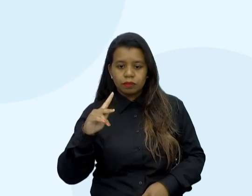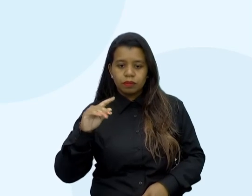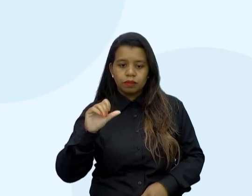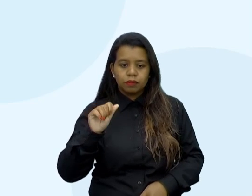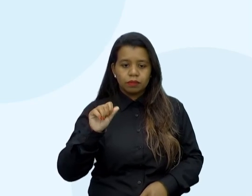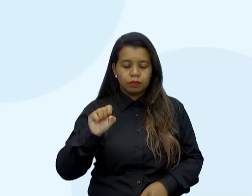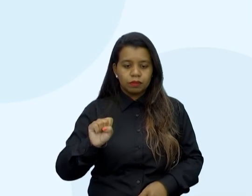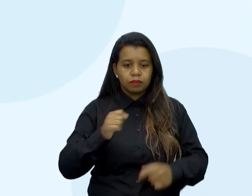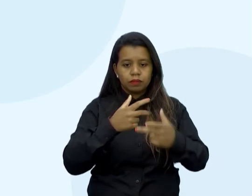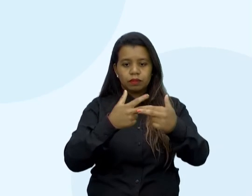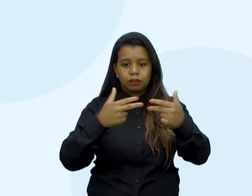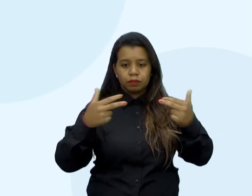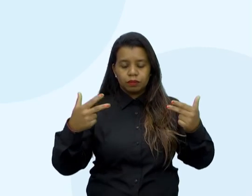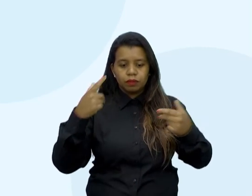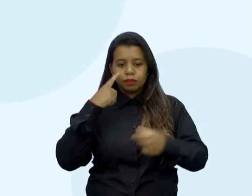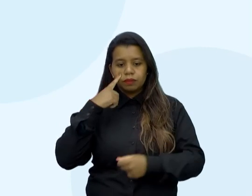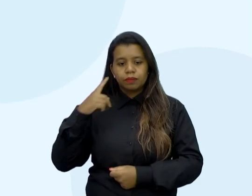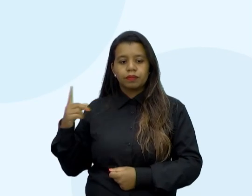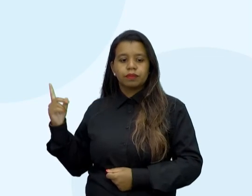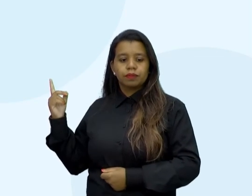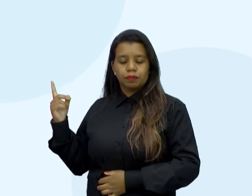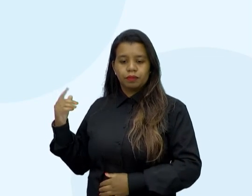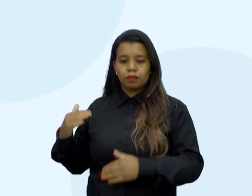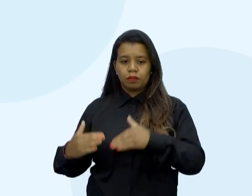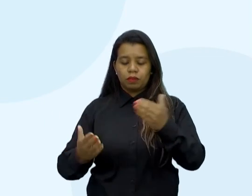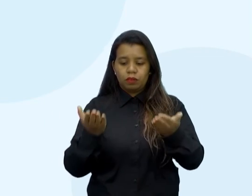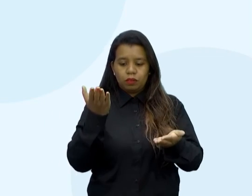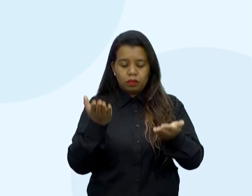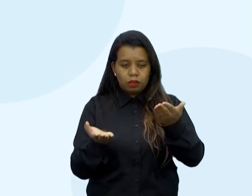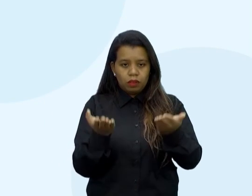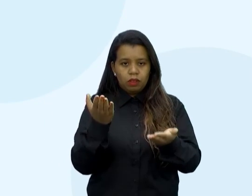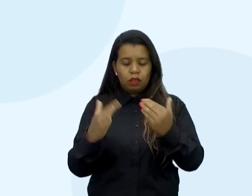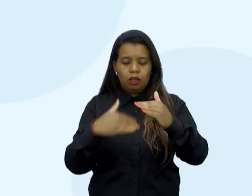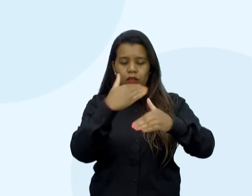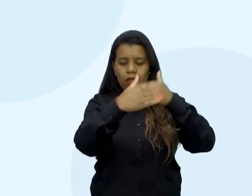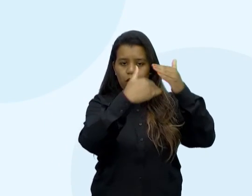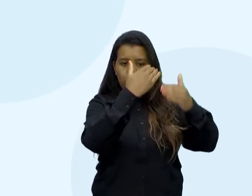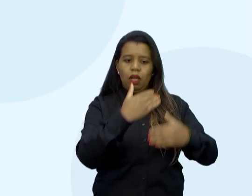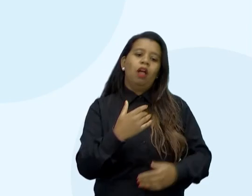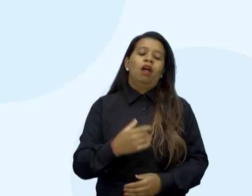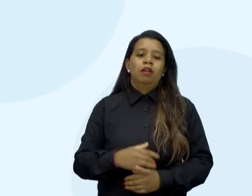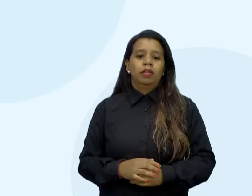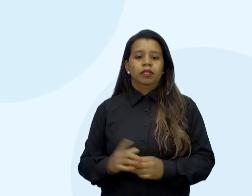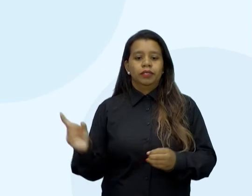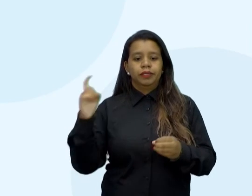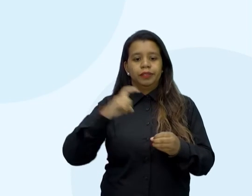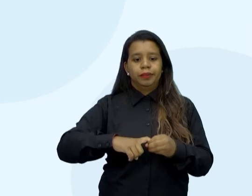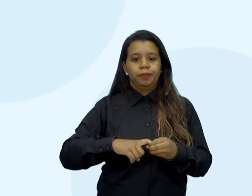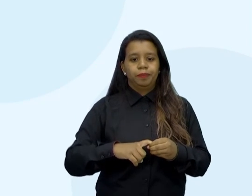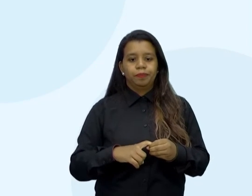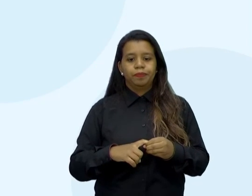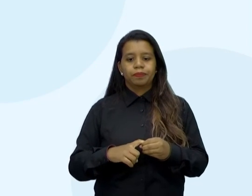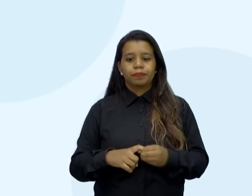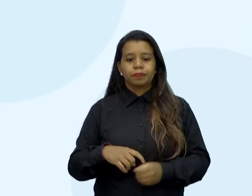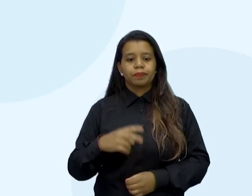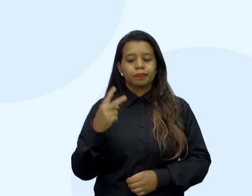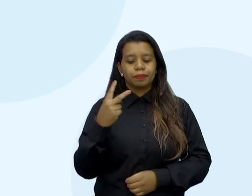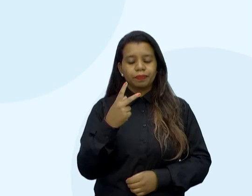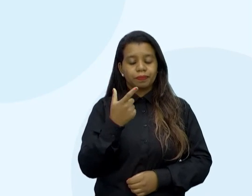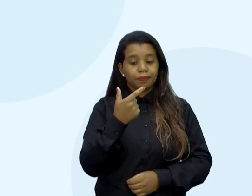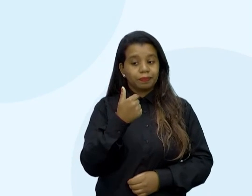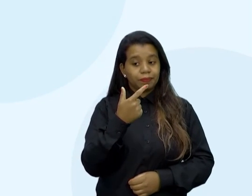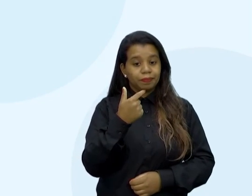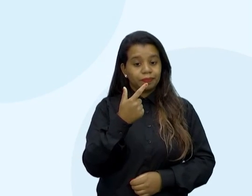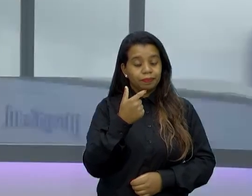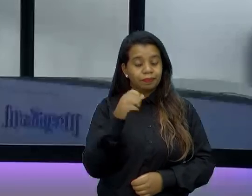Mas... E você conhece qual tipo de alavanca ficou aí para a consideração final, para a gente voltar daqui 12